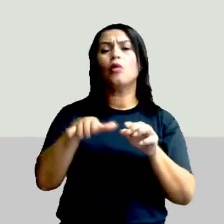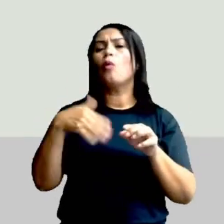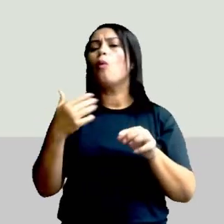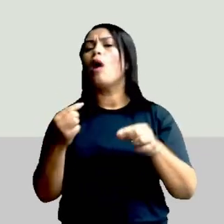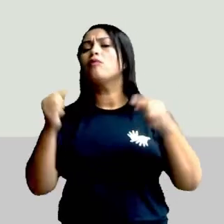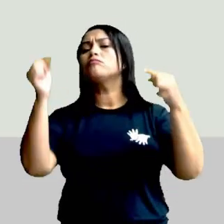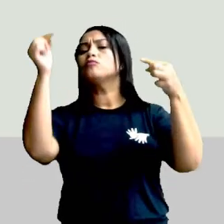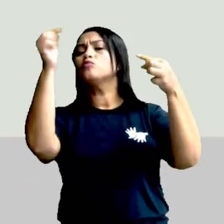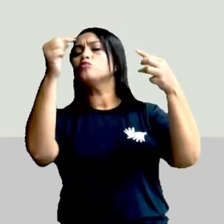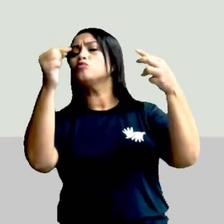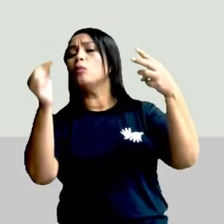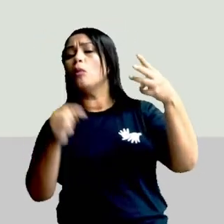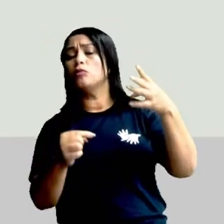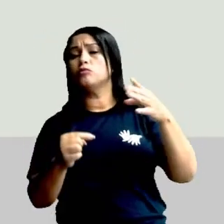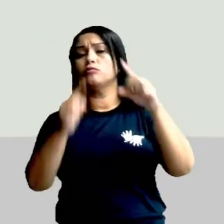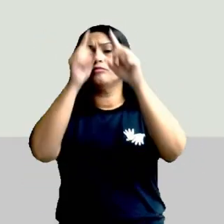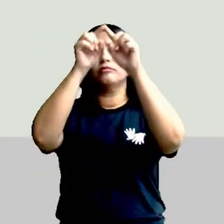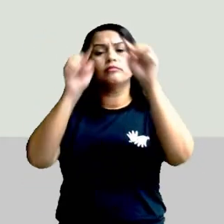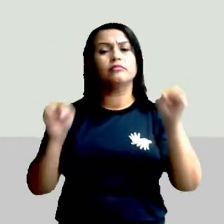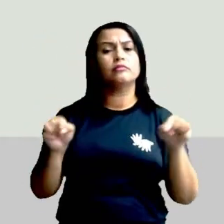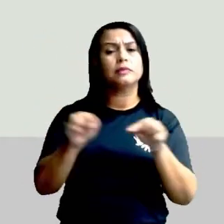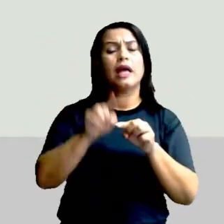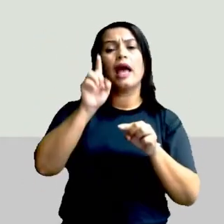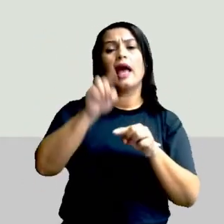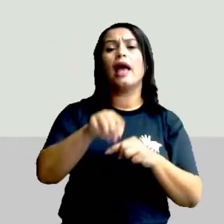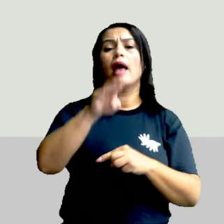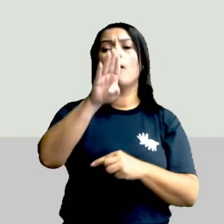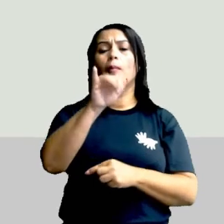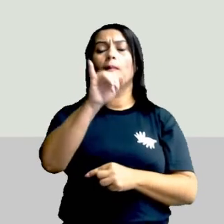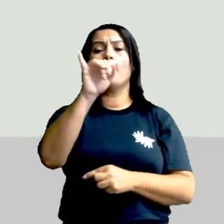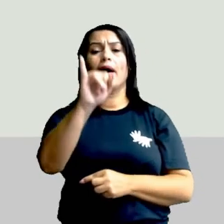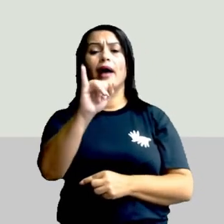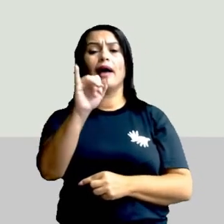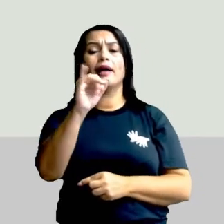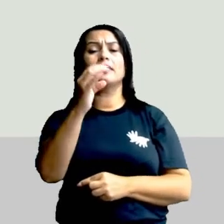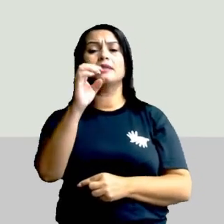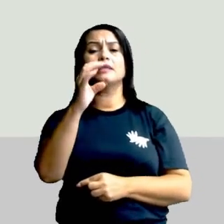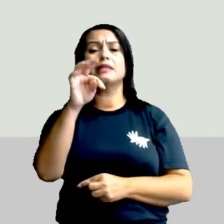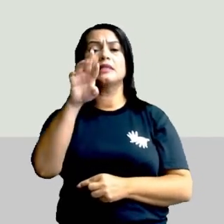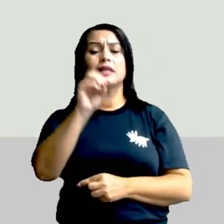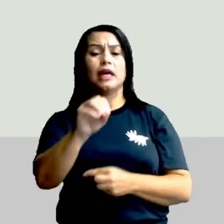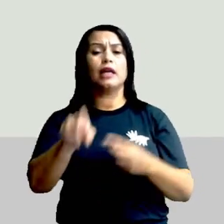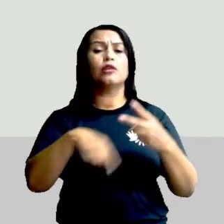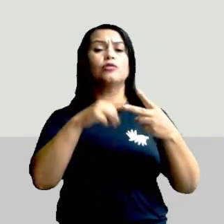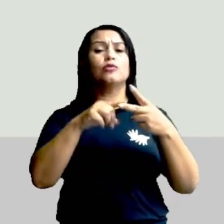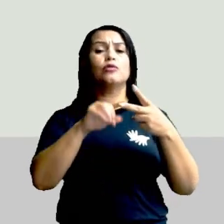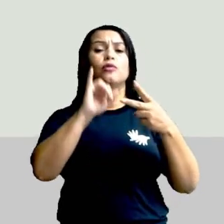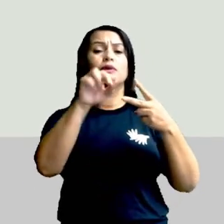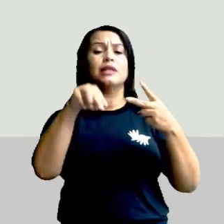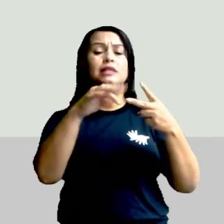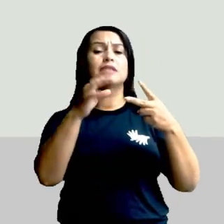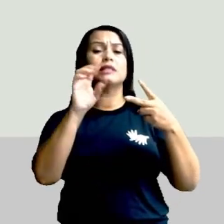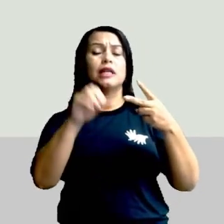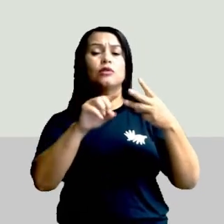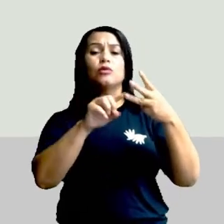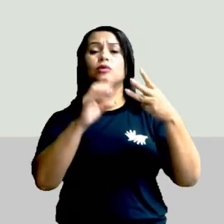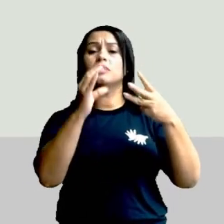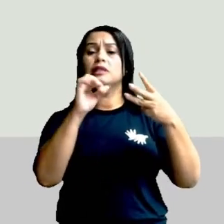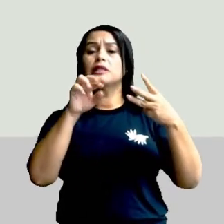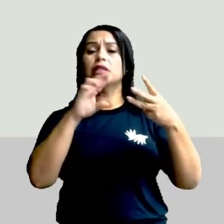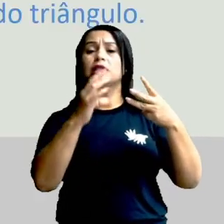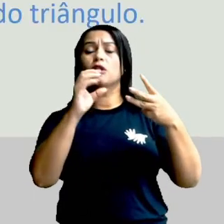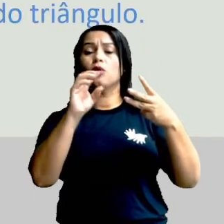notáveis do Triângulo é o Baricentro incentro circuncentro e